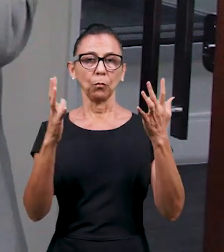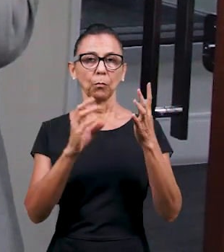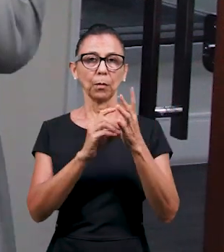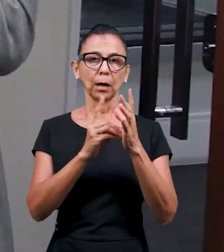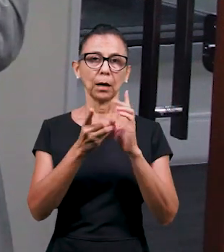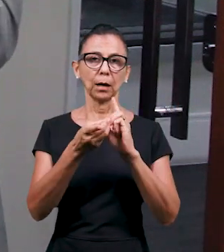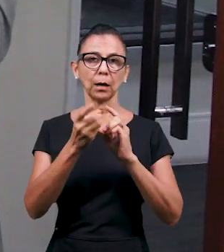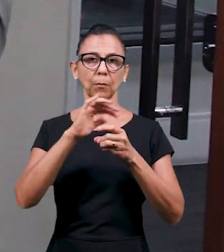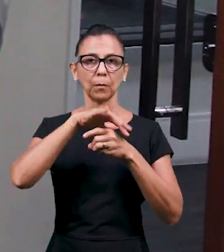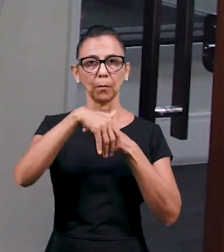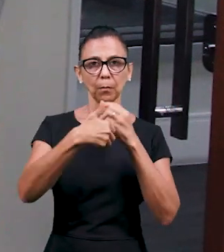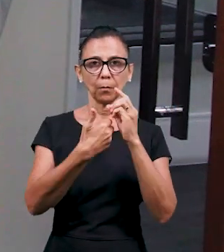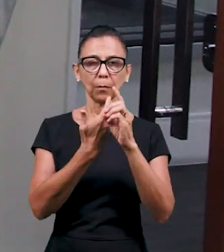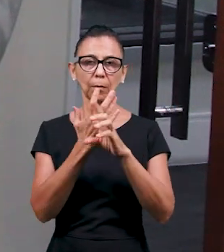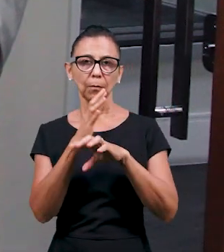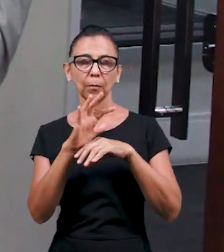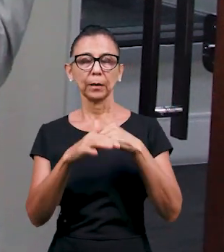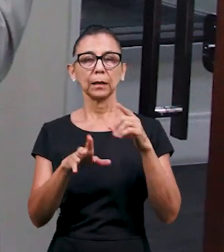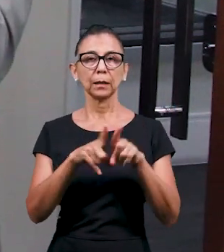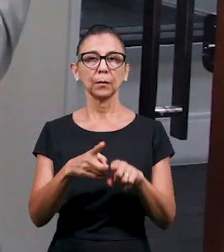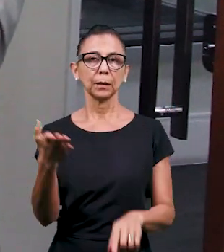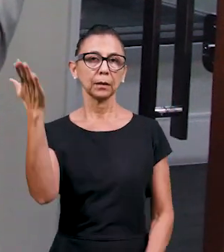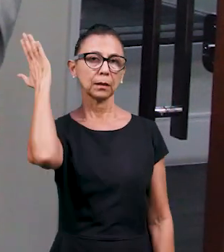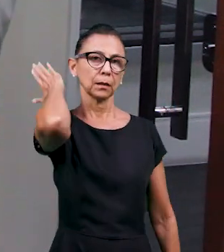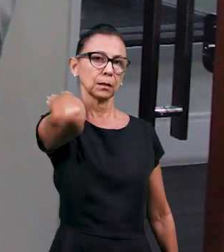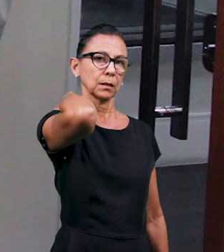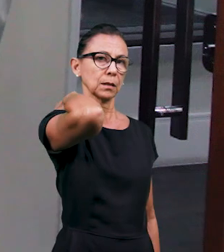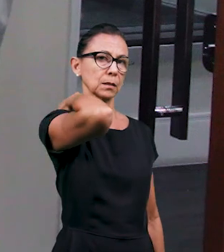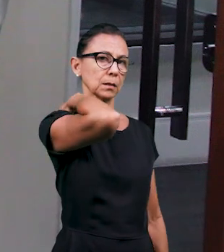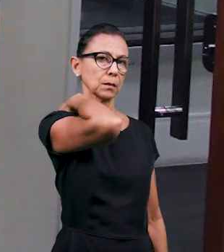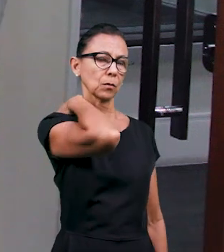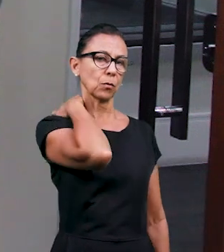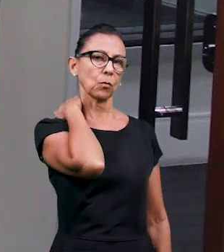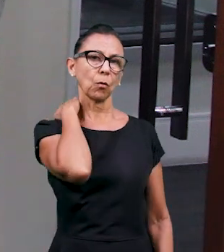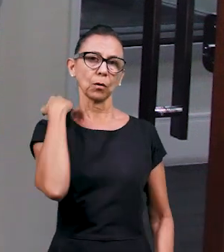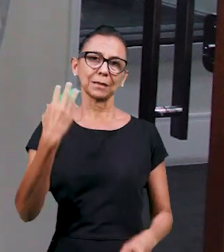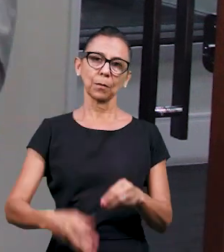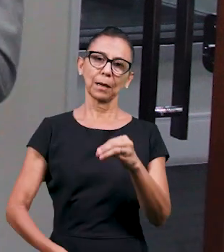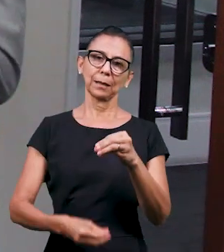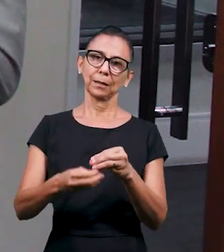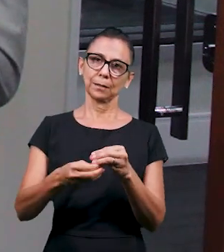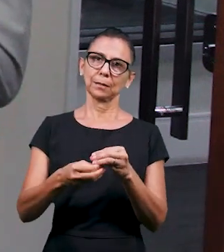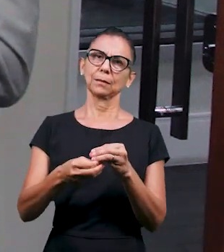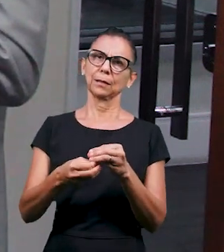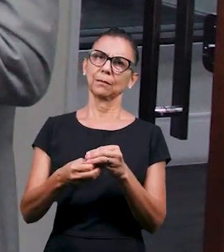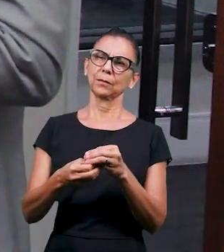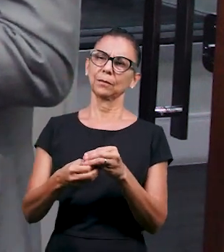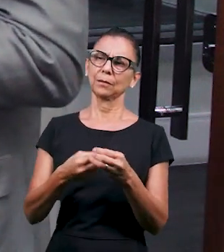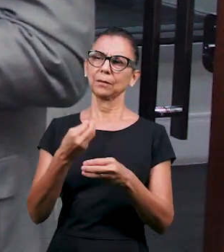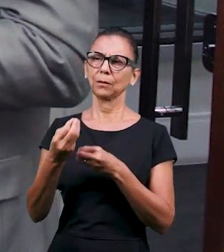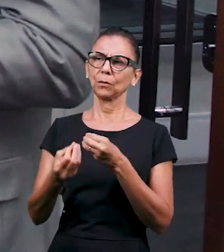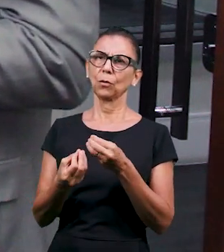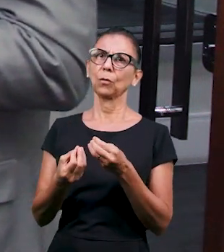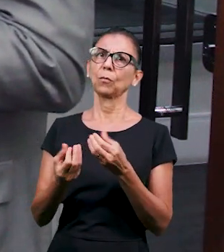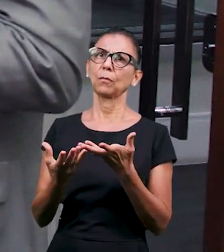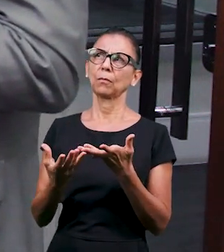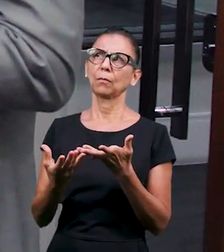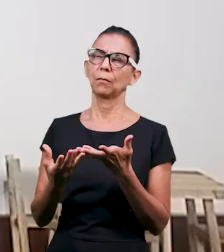e havia uma outra ação nas costas, né, onde se fazia uma complementação. Como é que funciona isso?